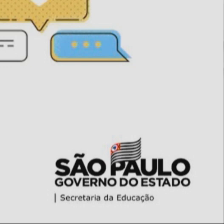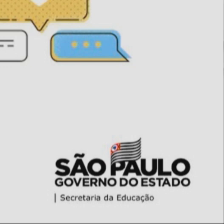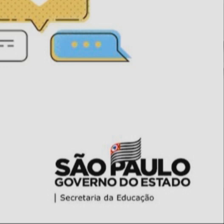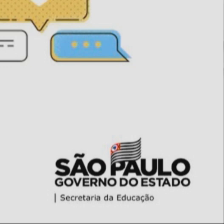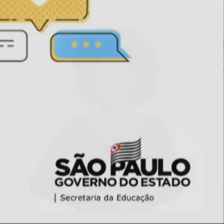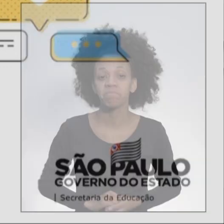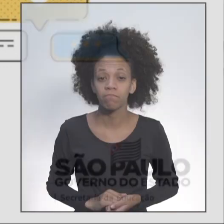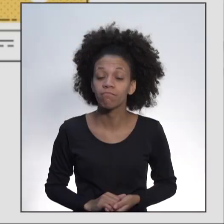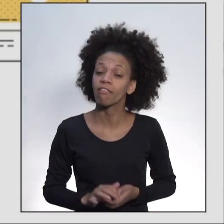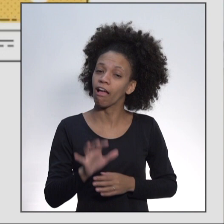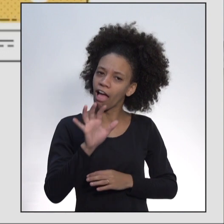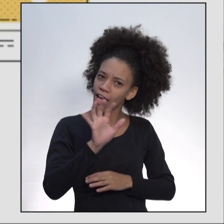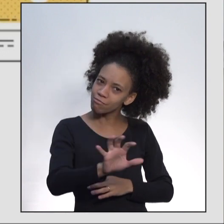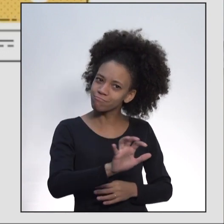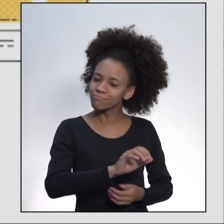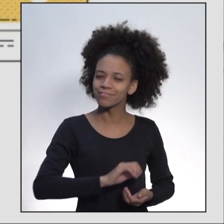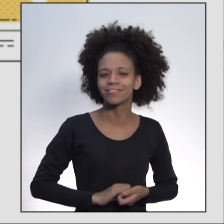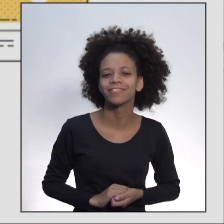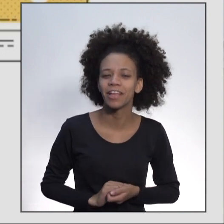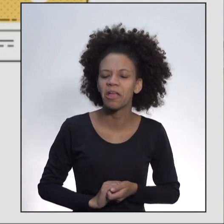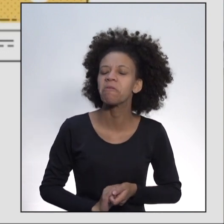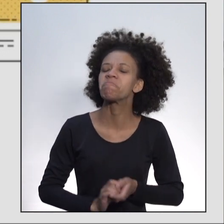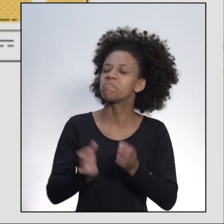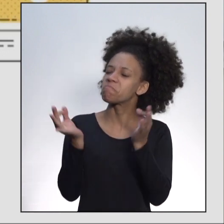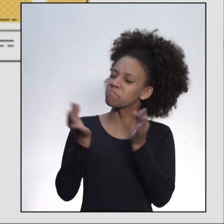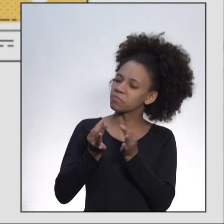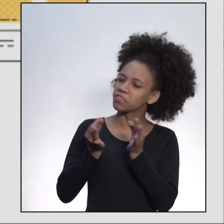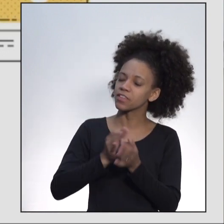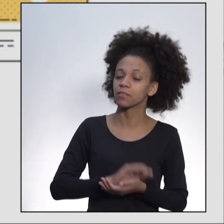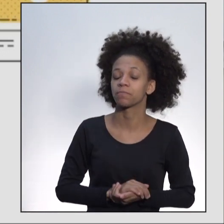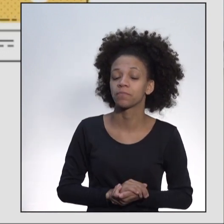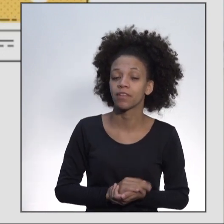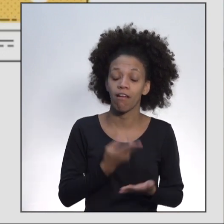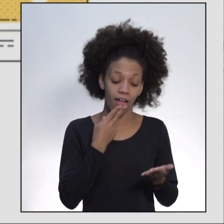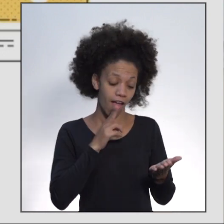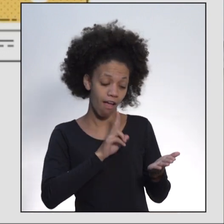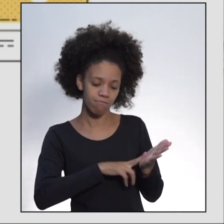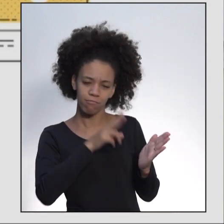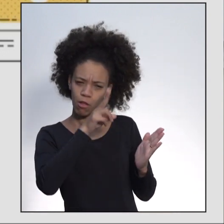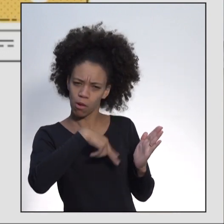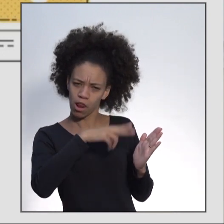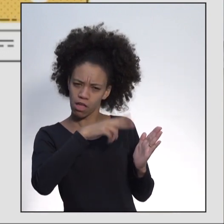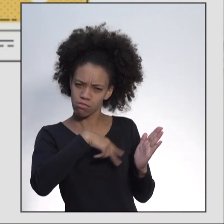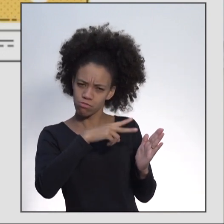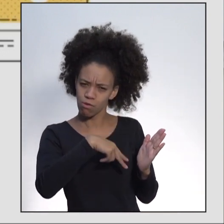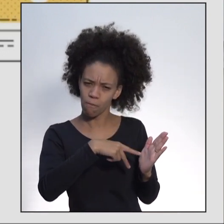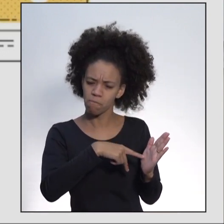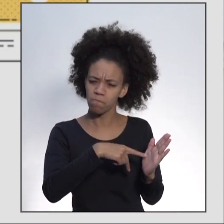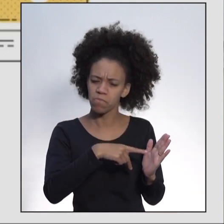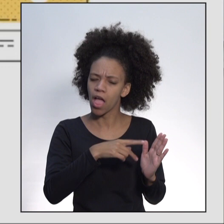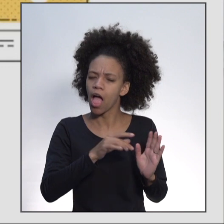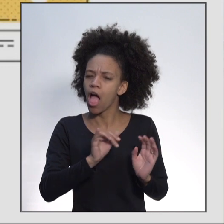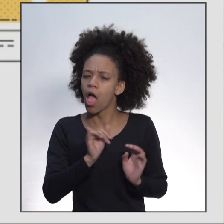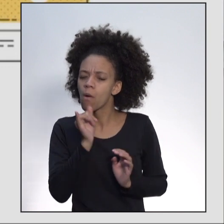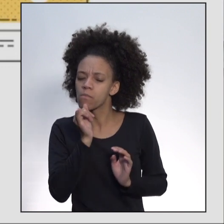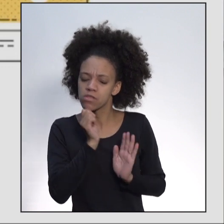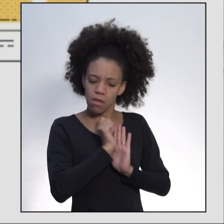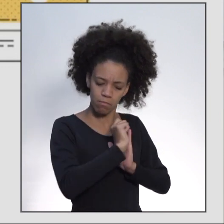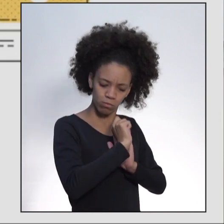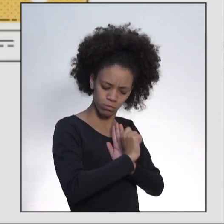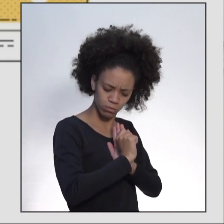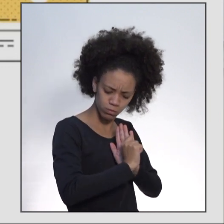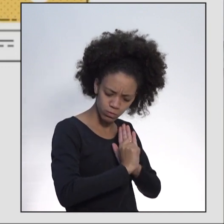É isso aí, gente, muito bom! A carta do leitor, ela é um tipo de carta escrita